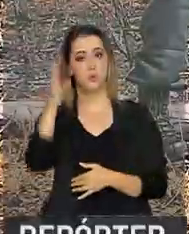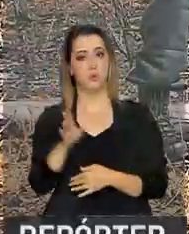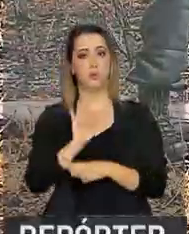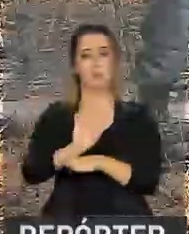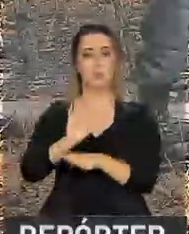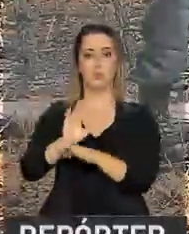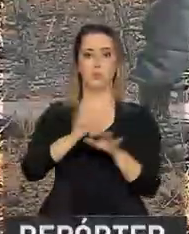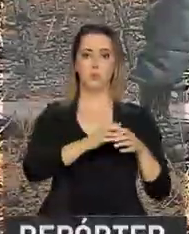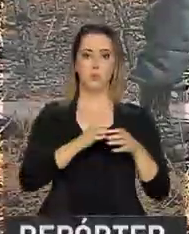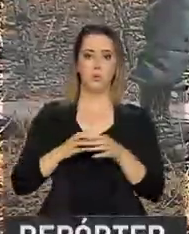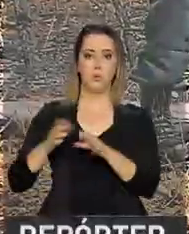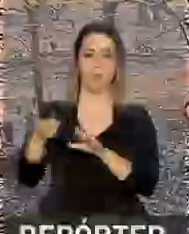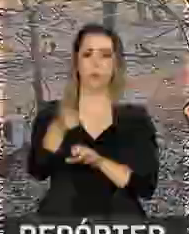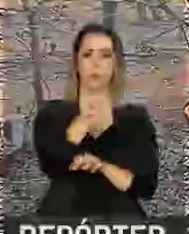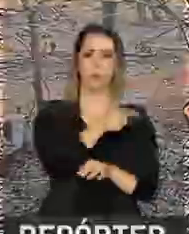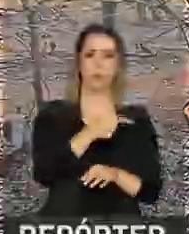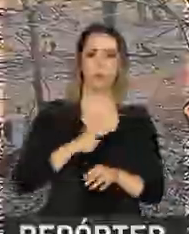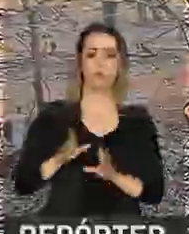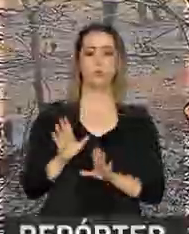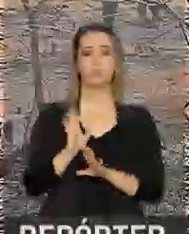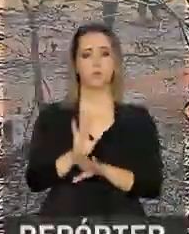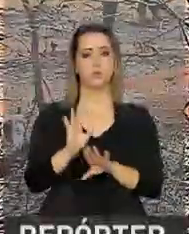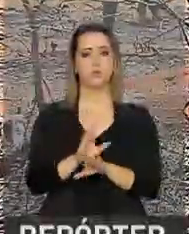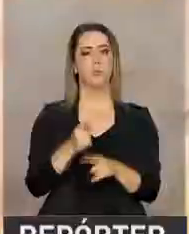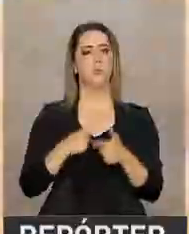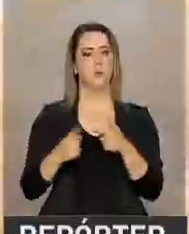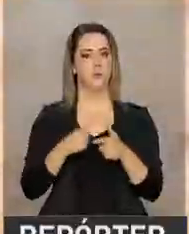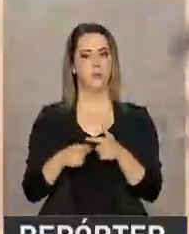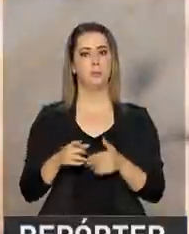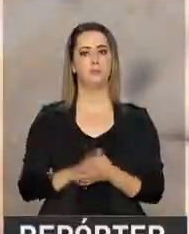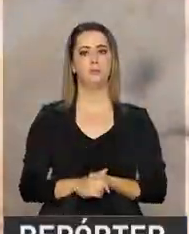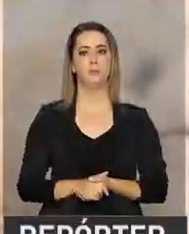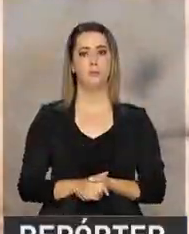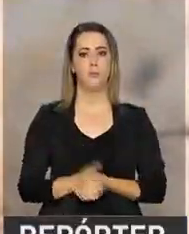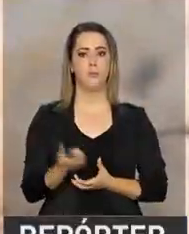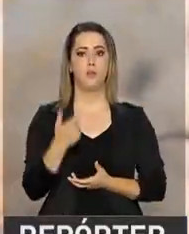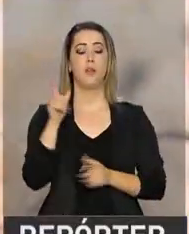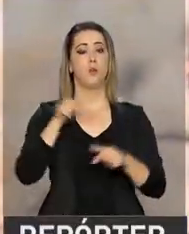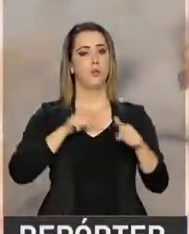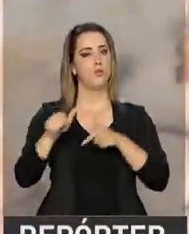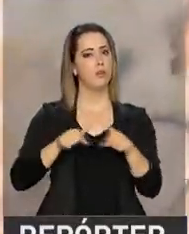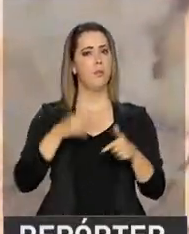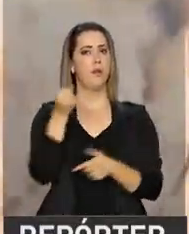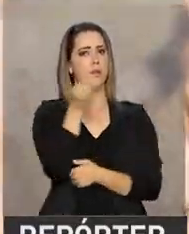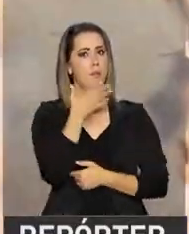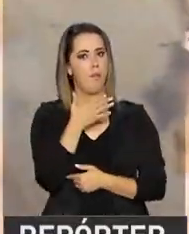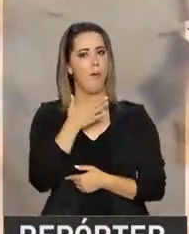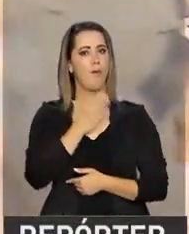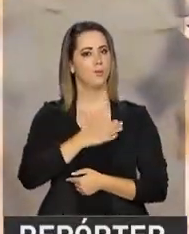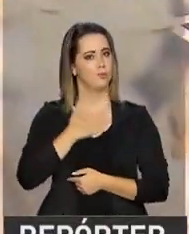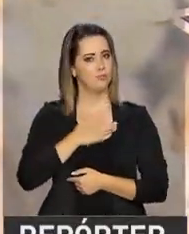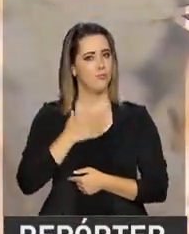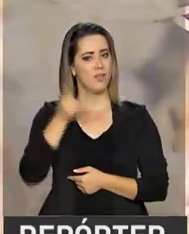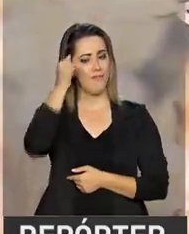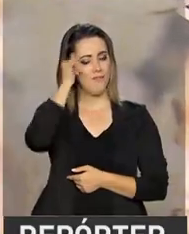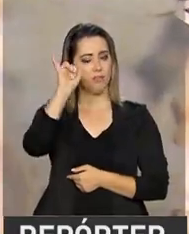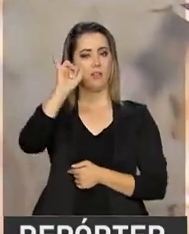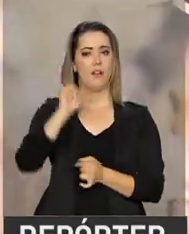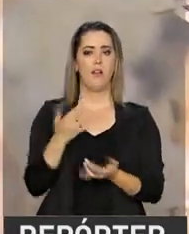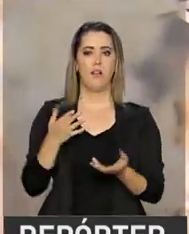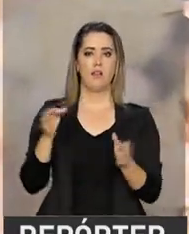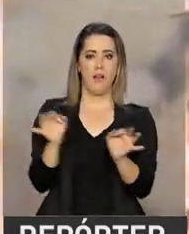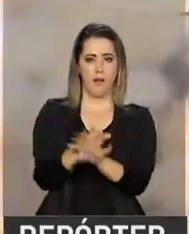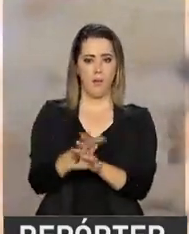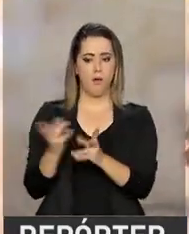apoio a outros grupos nas situações críticas um trabalho muito gratificante a gente trabalhar na prevenção e combate a incêndios florestais